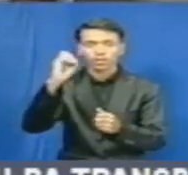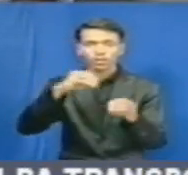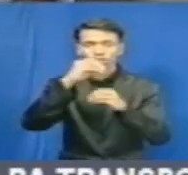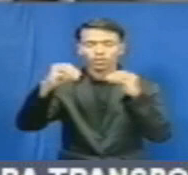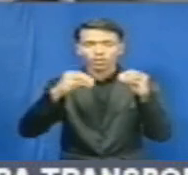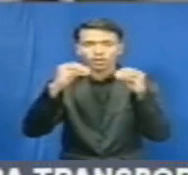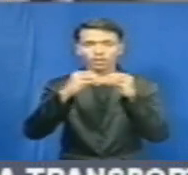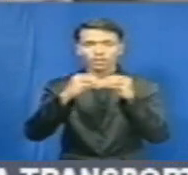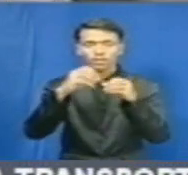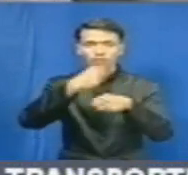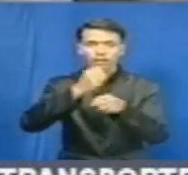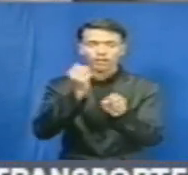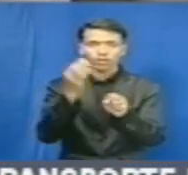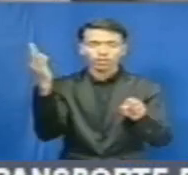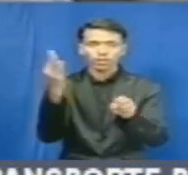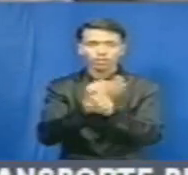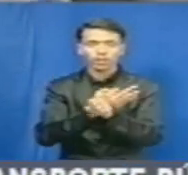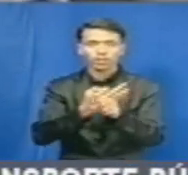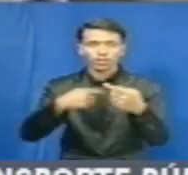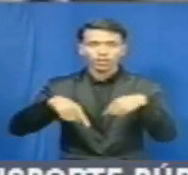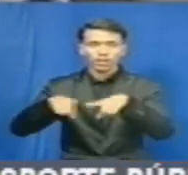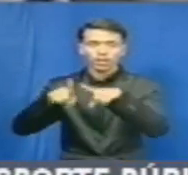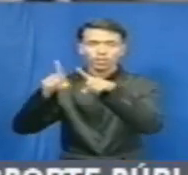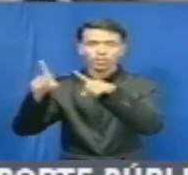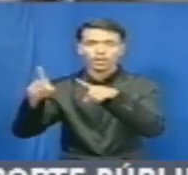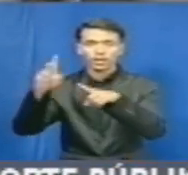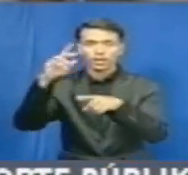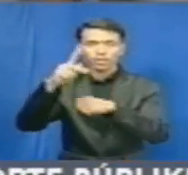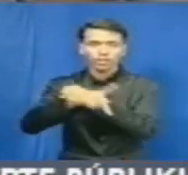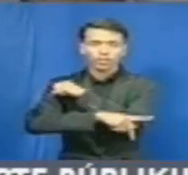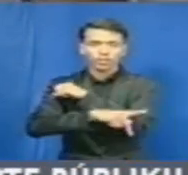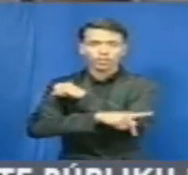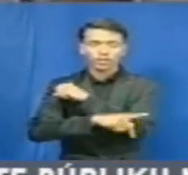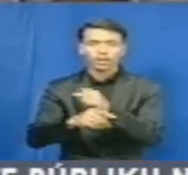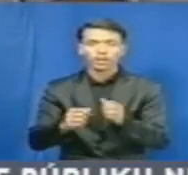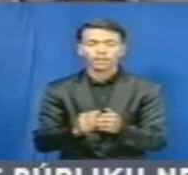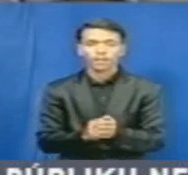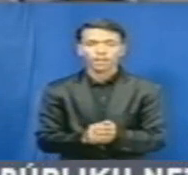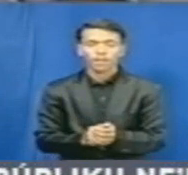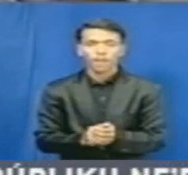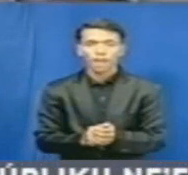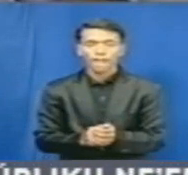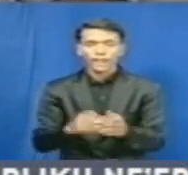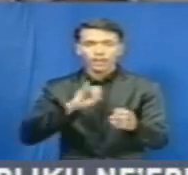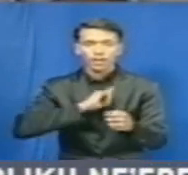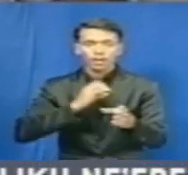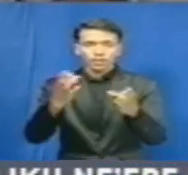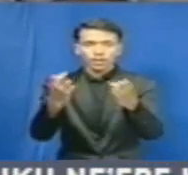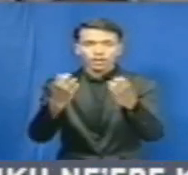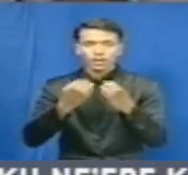a tratamento de documentos cliente ba ya Portugal ele ba narrativa ao cara